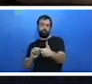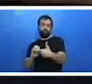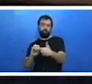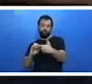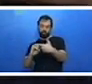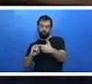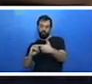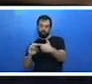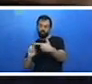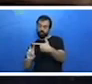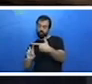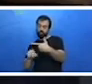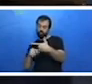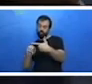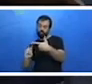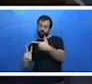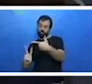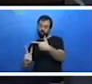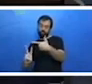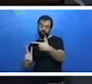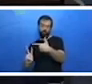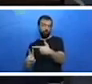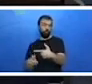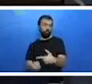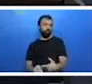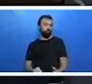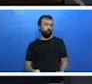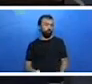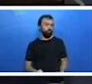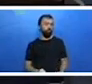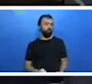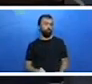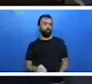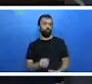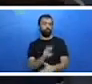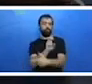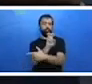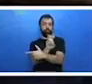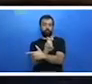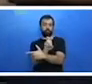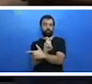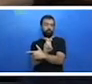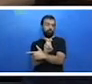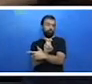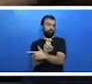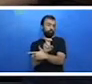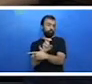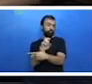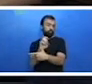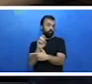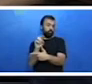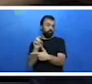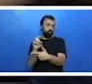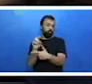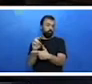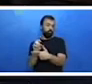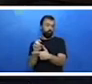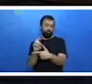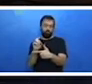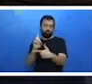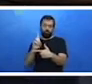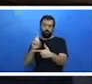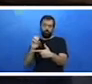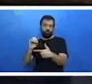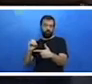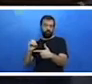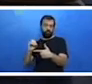2 décimos. Mesma coisa com o 5. Eu tenho 5 unidades. Se eu